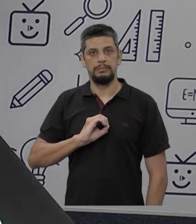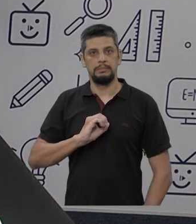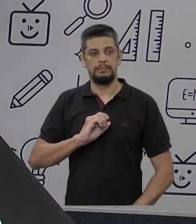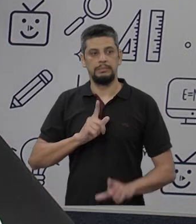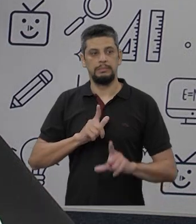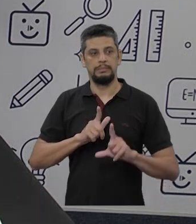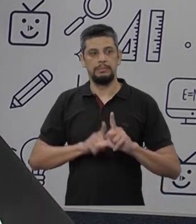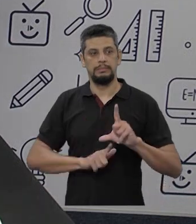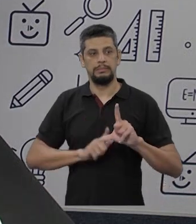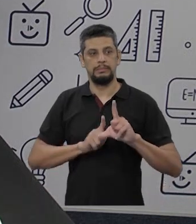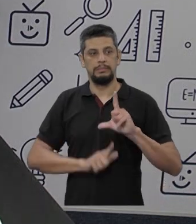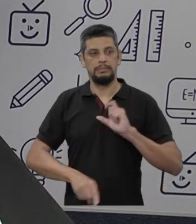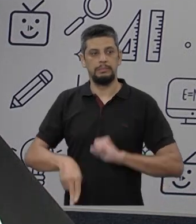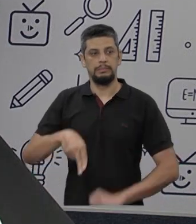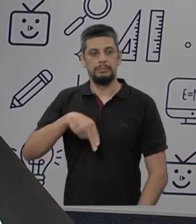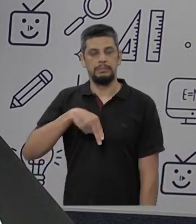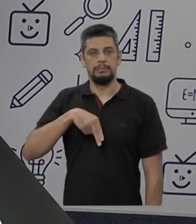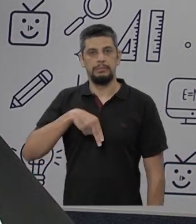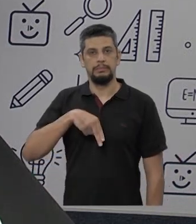N.